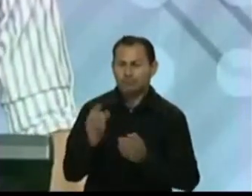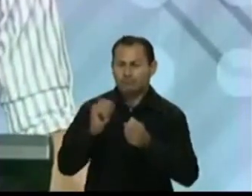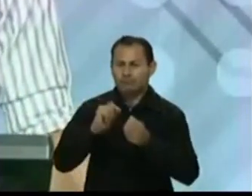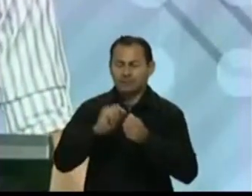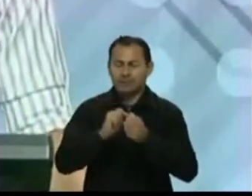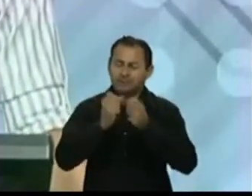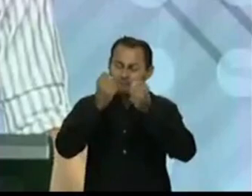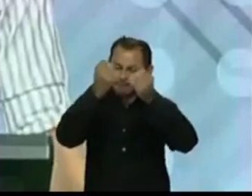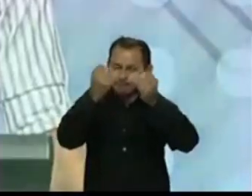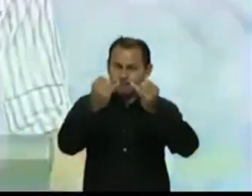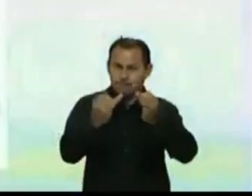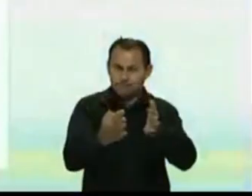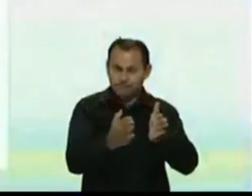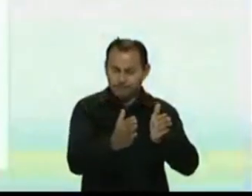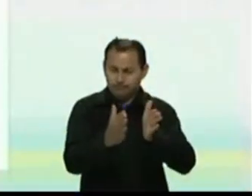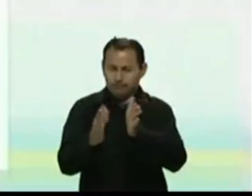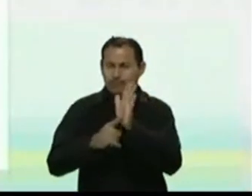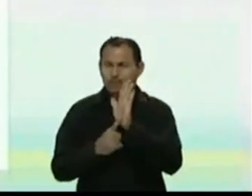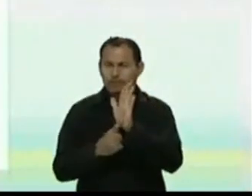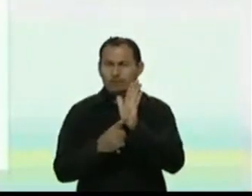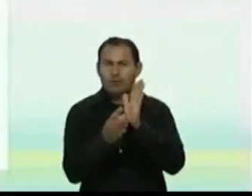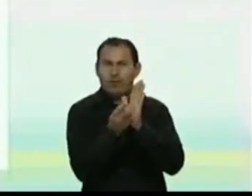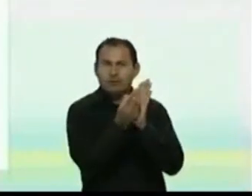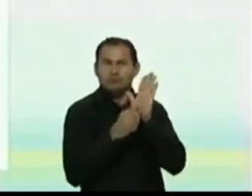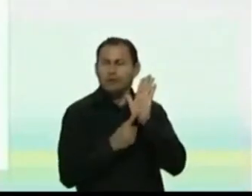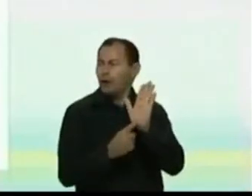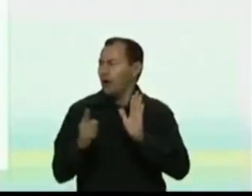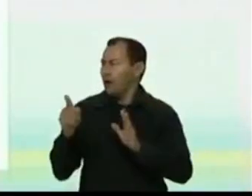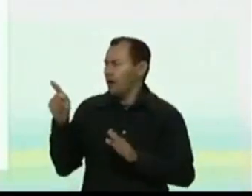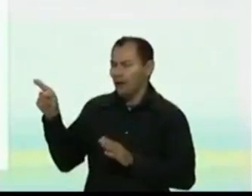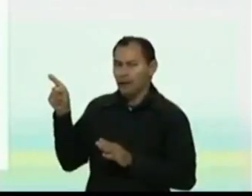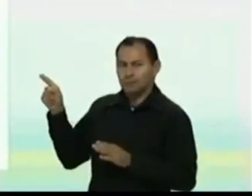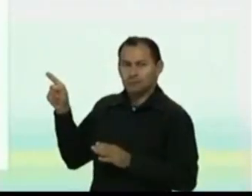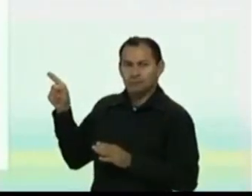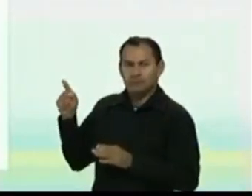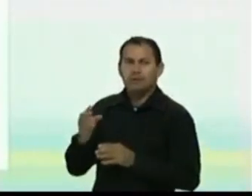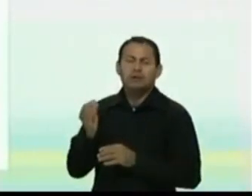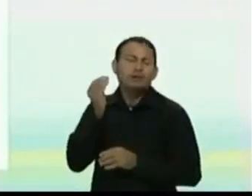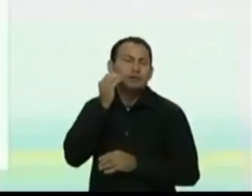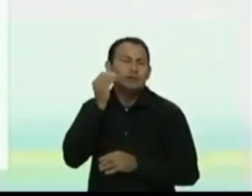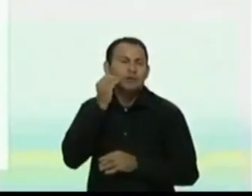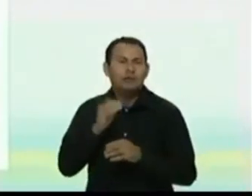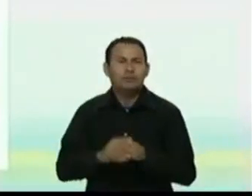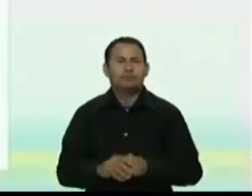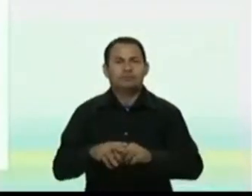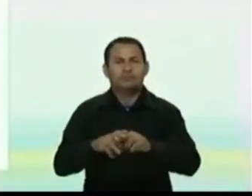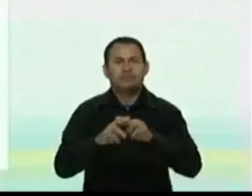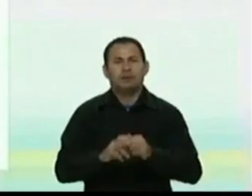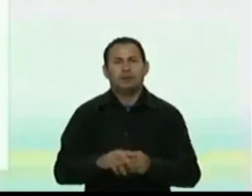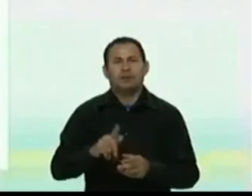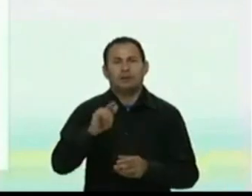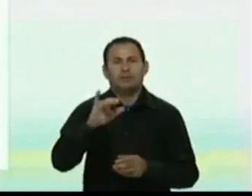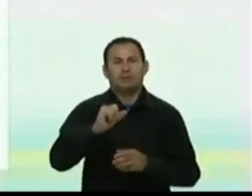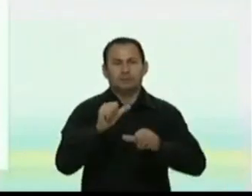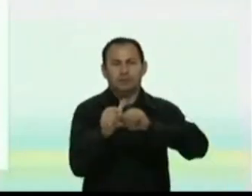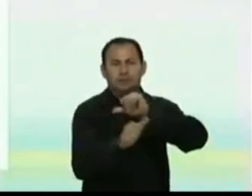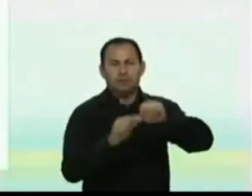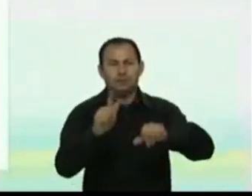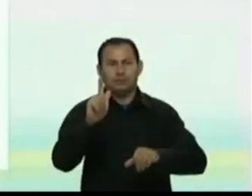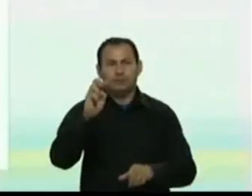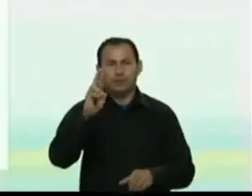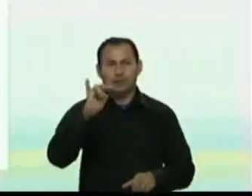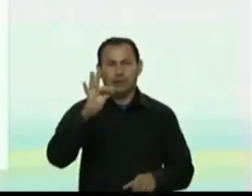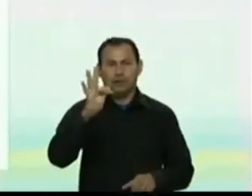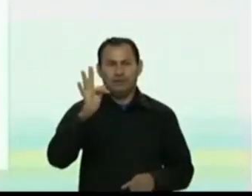esse caminho que foi desenhado, e aí a gente começa por esse experimento de Griffith aqui sobre transformação bacteriana. O que